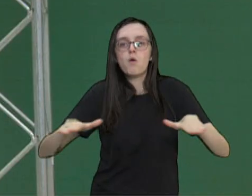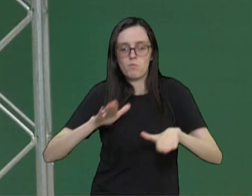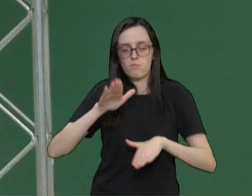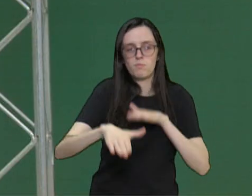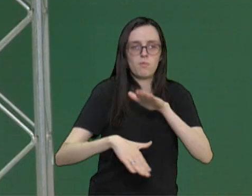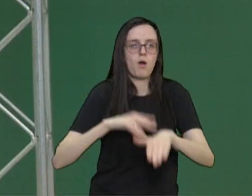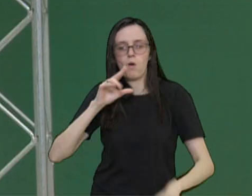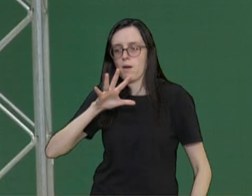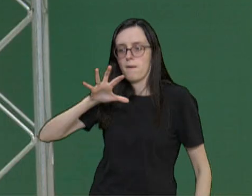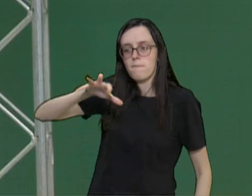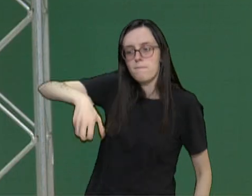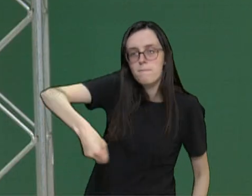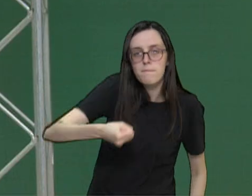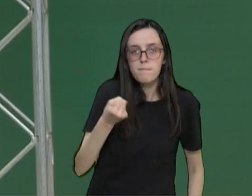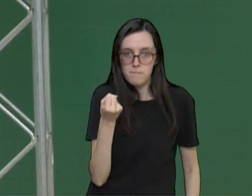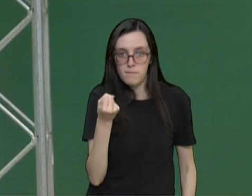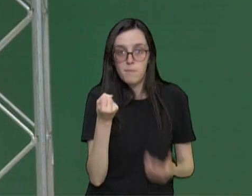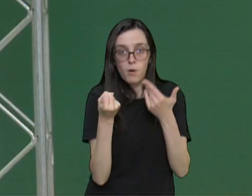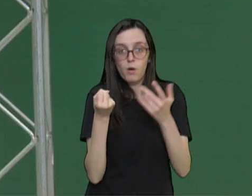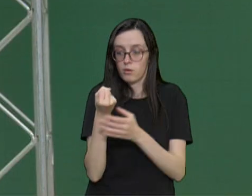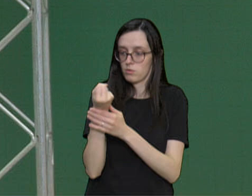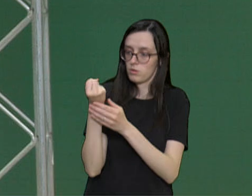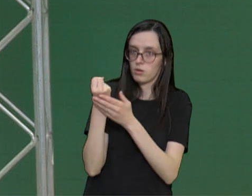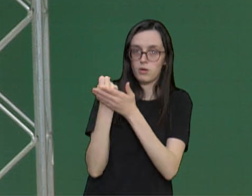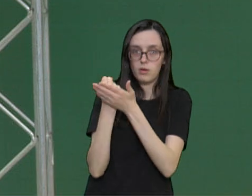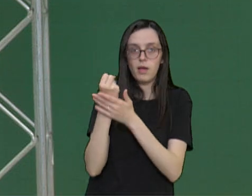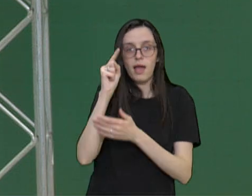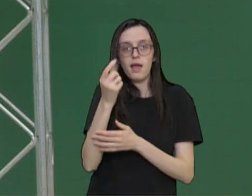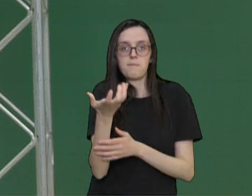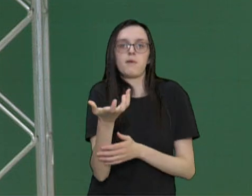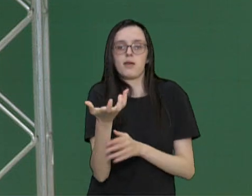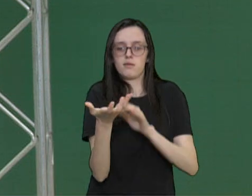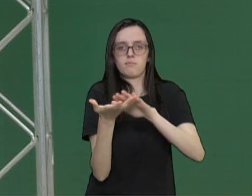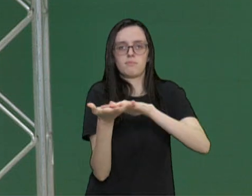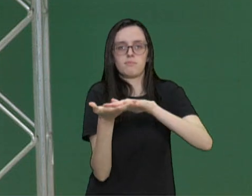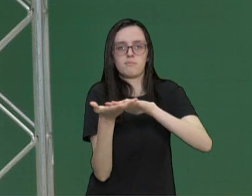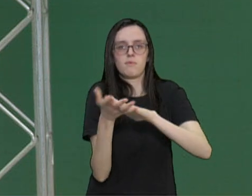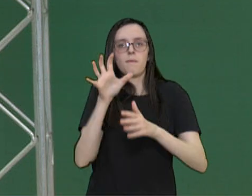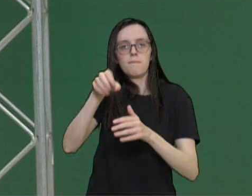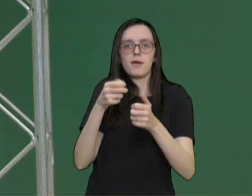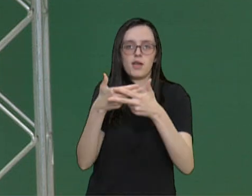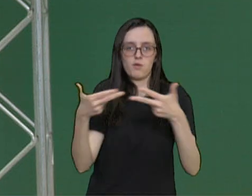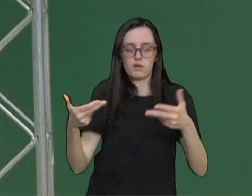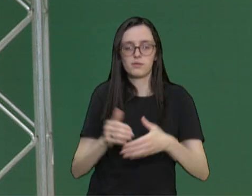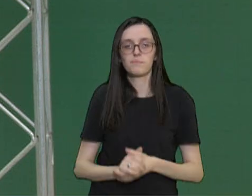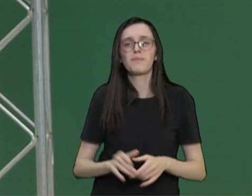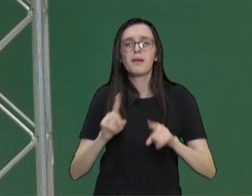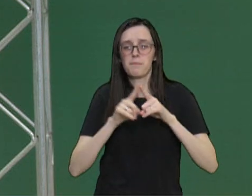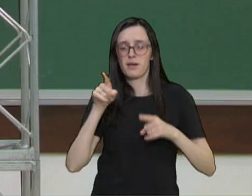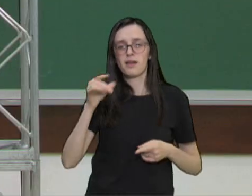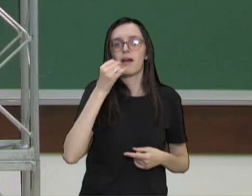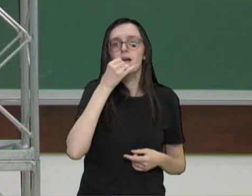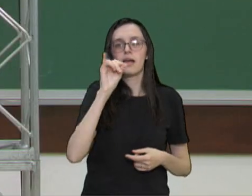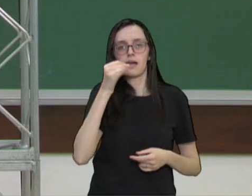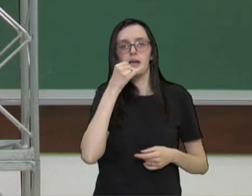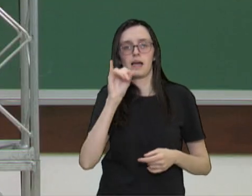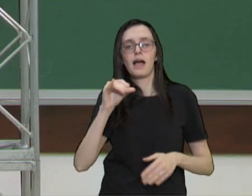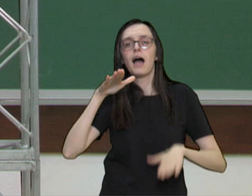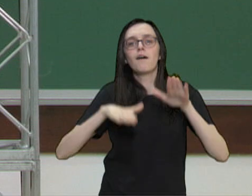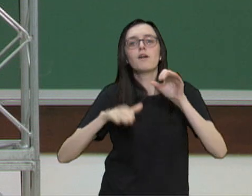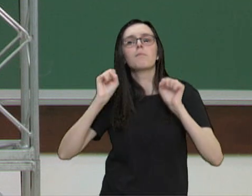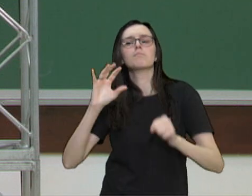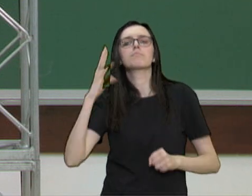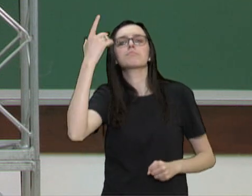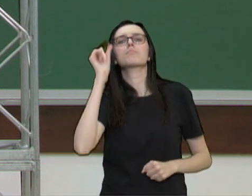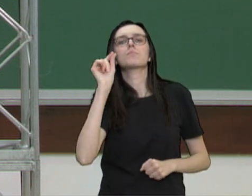segurar algum objeto, nós seguramos, né, tem o atrito aqui entre a mão e o objeto. No caso elétrico, por vezes pode